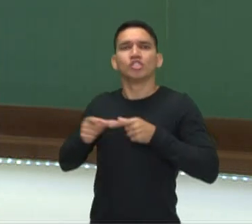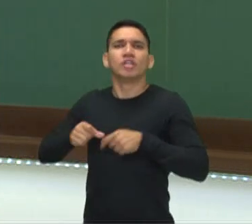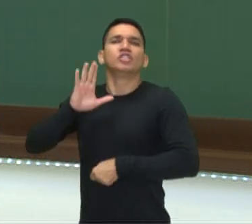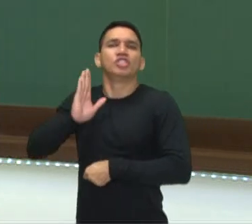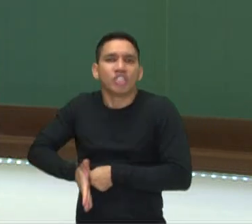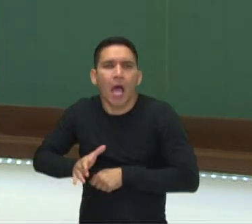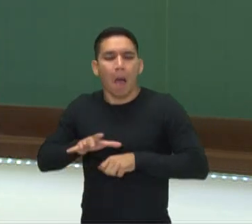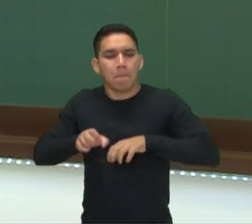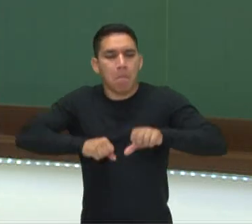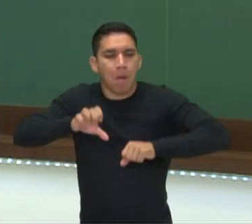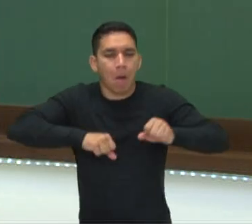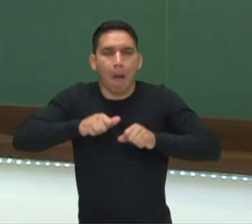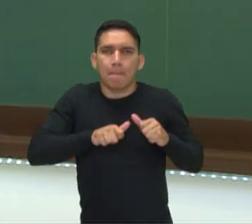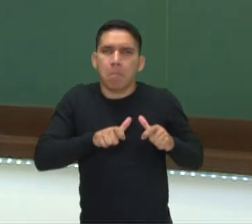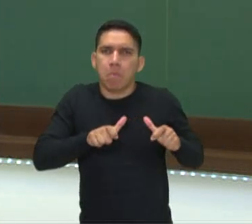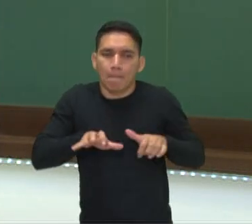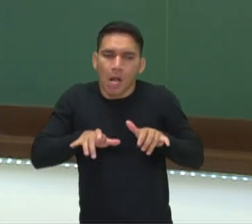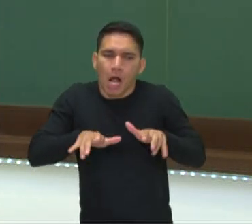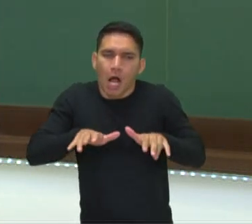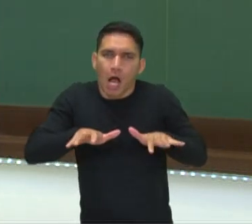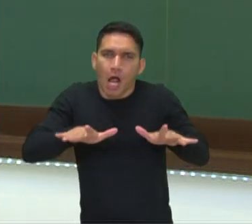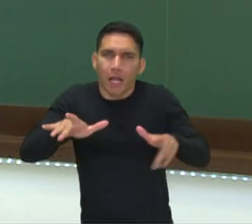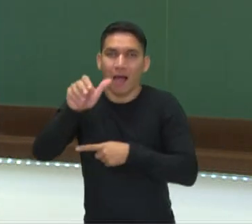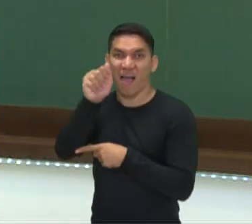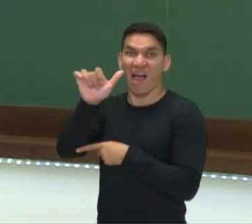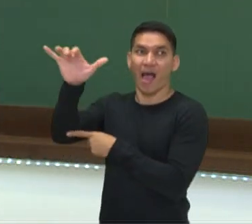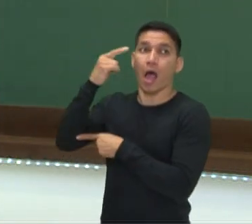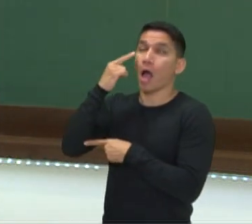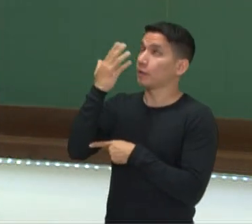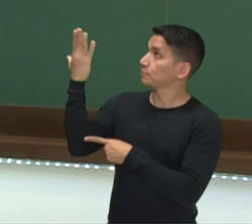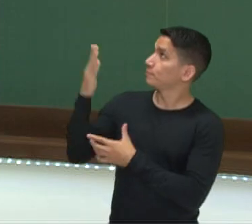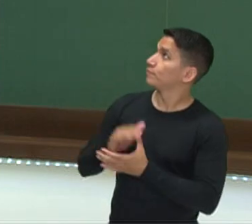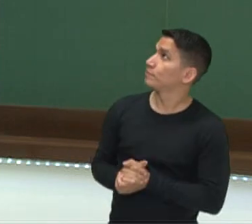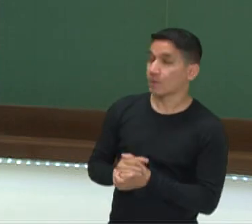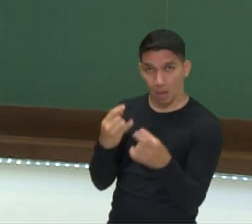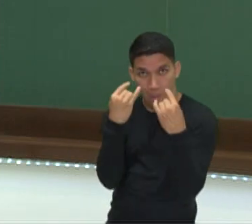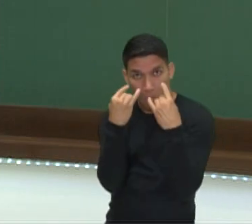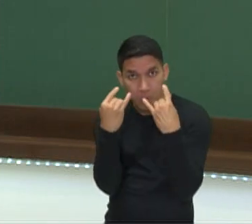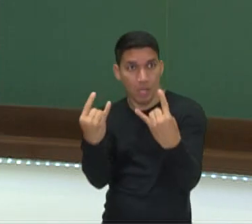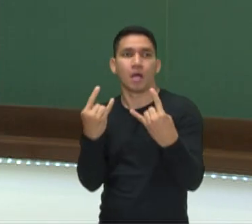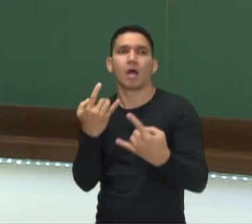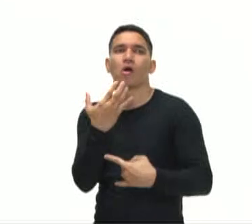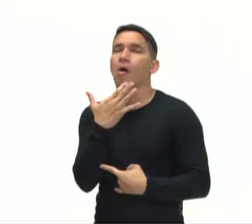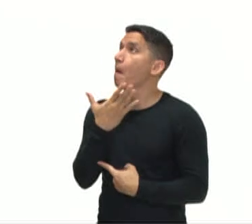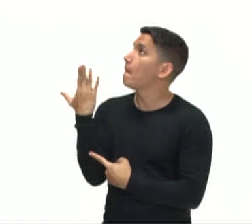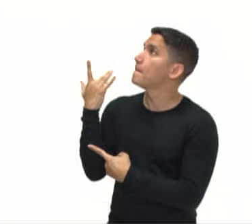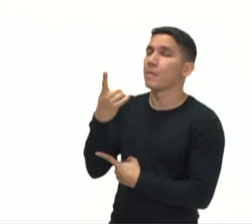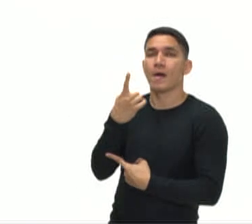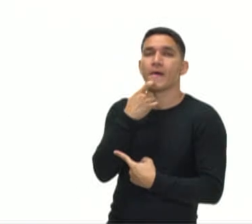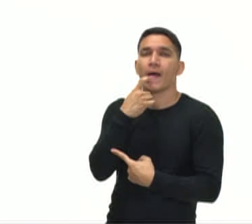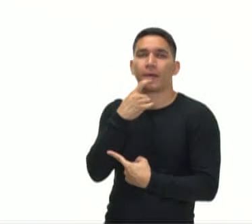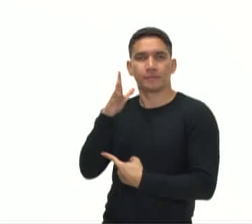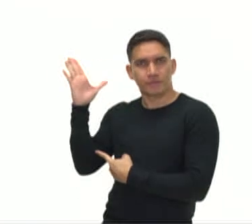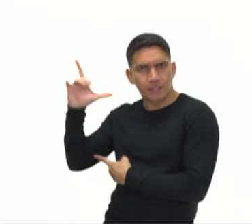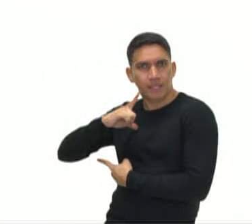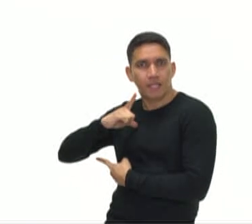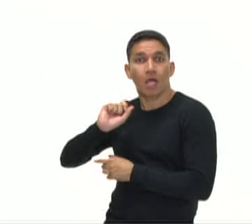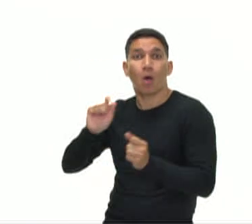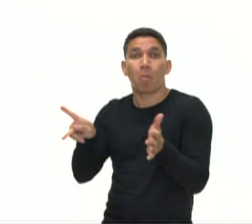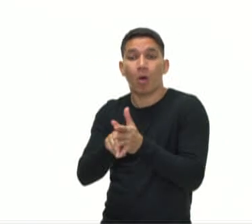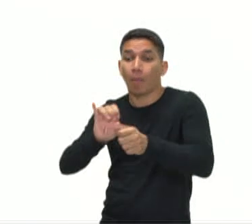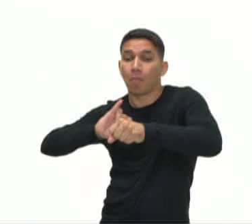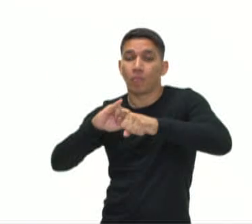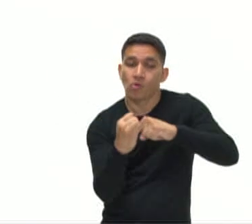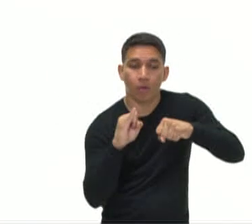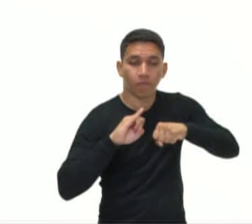vinha já ampliando o seu território na Ásia. Aqui, por exemplo, em destaque para você no mapa do lado direito, em vermelho, o